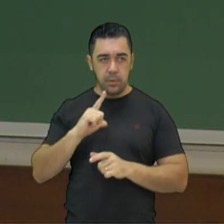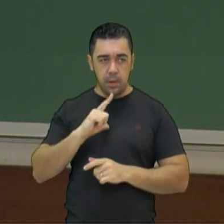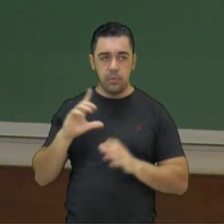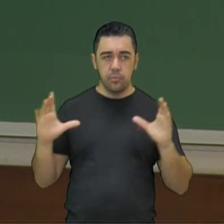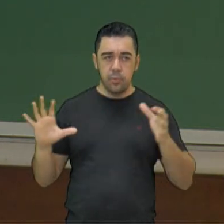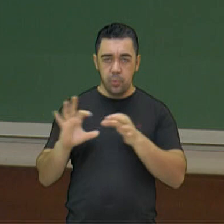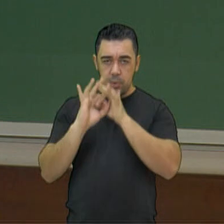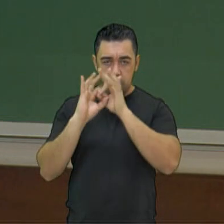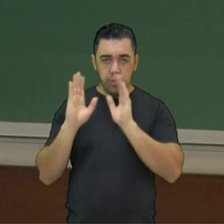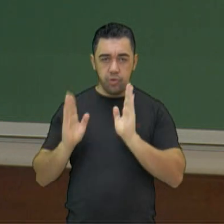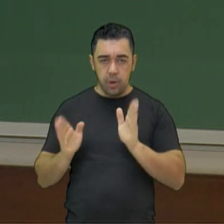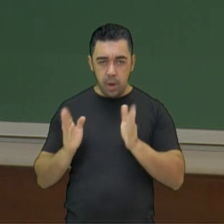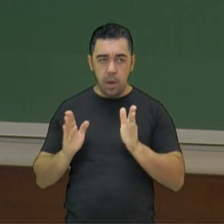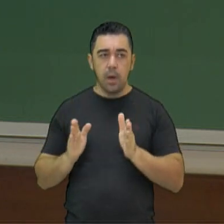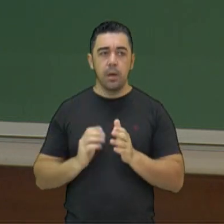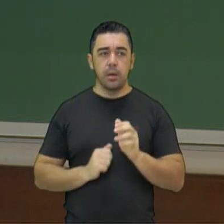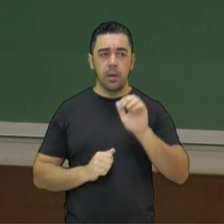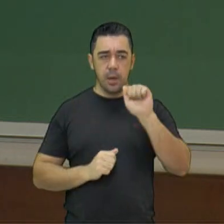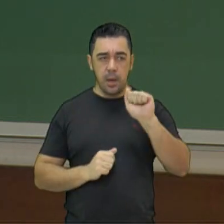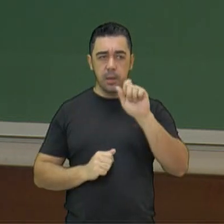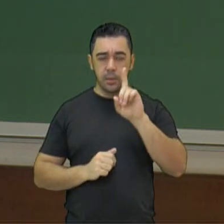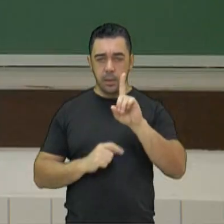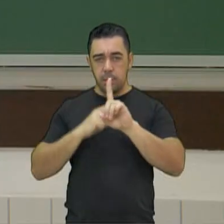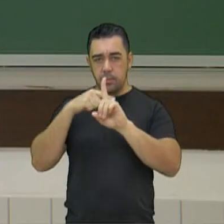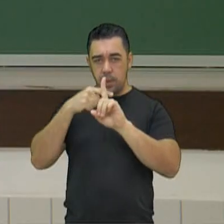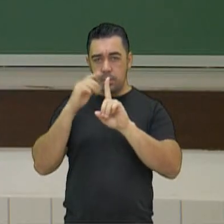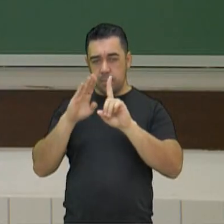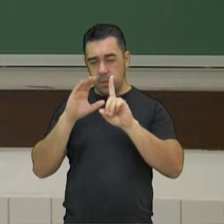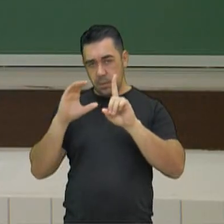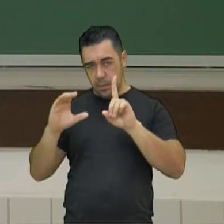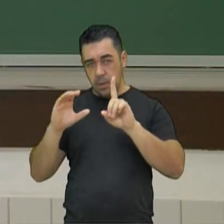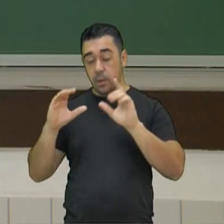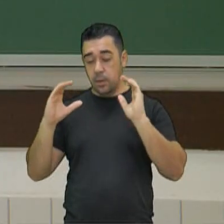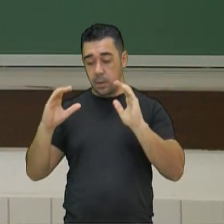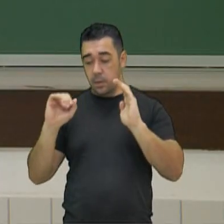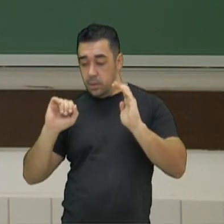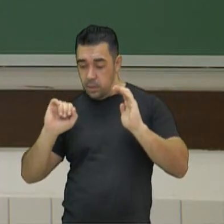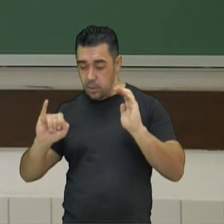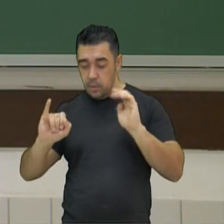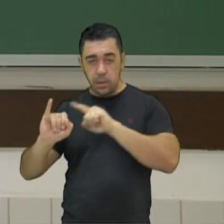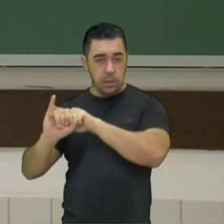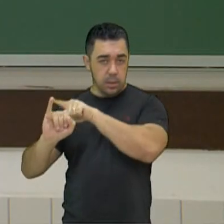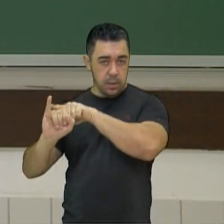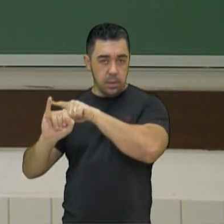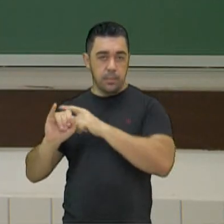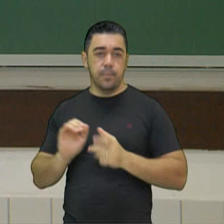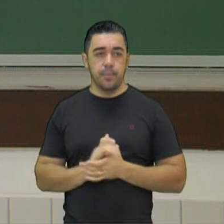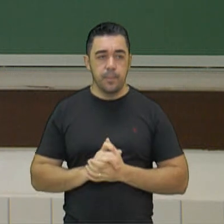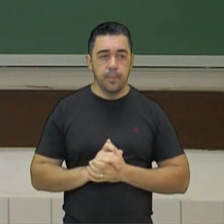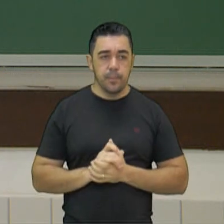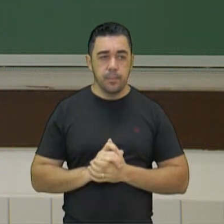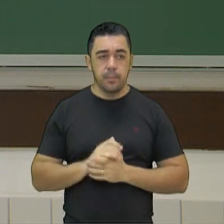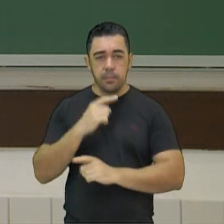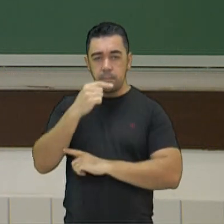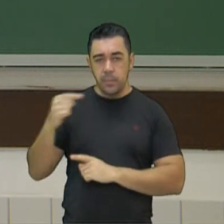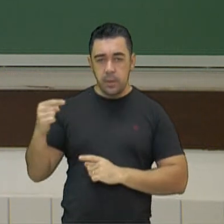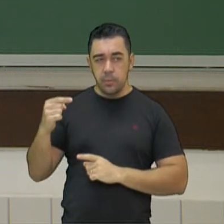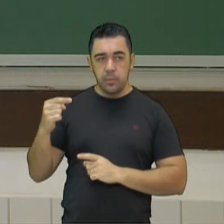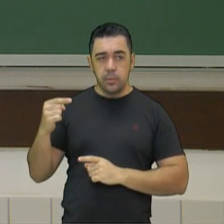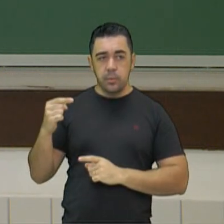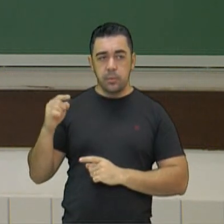AD mais BC, tudo isso aqui é a parte imaginária, então acompanha a unidade imaginária aí,